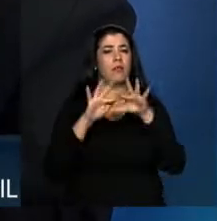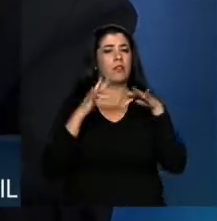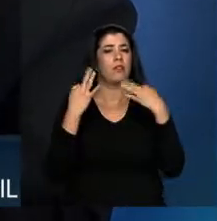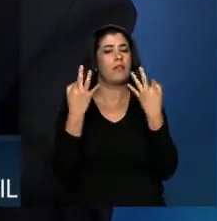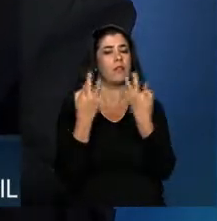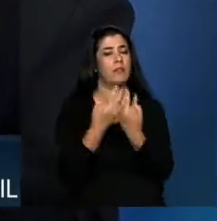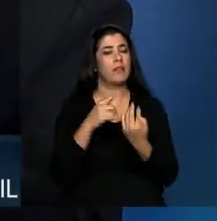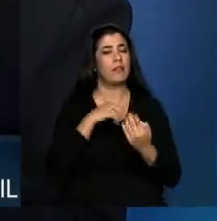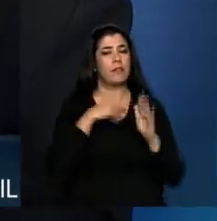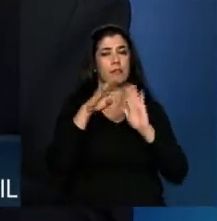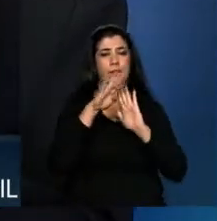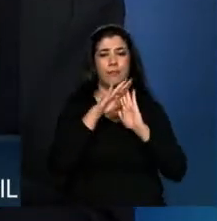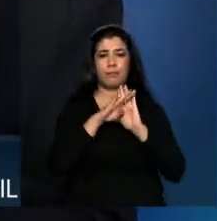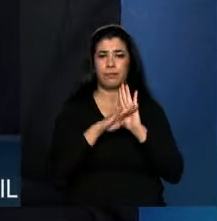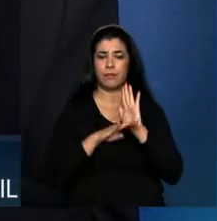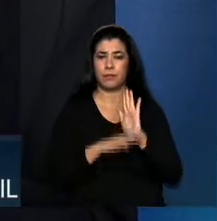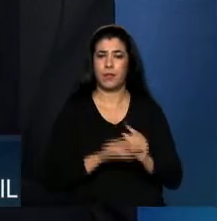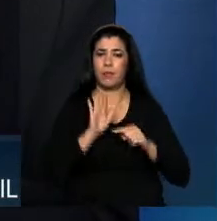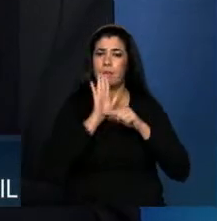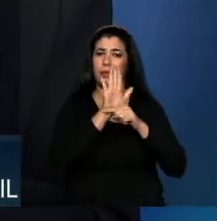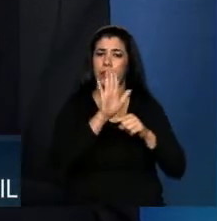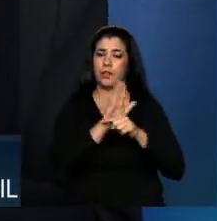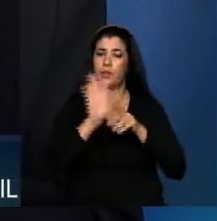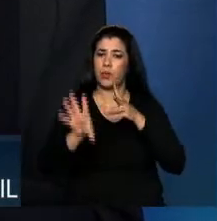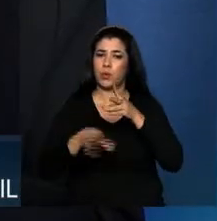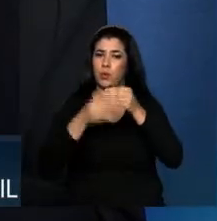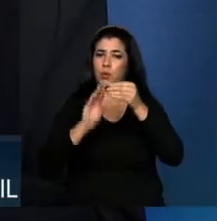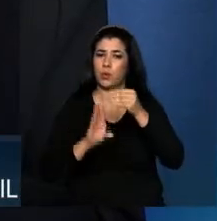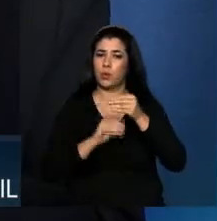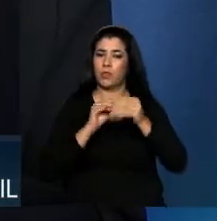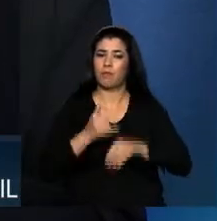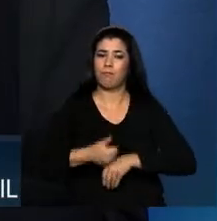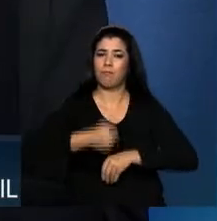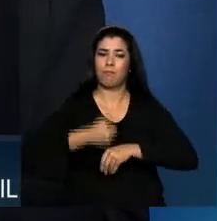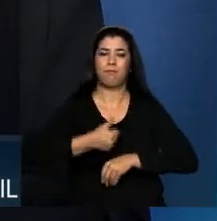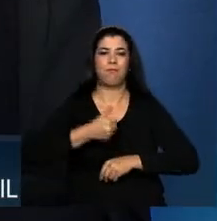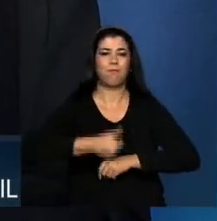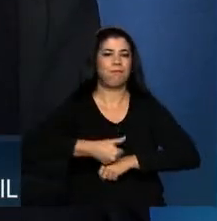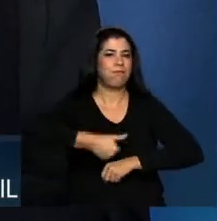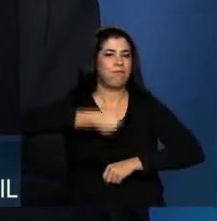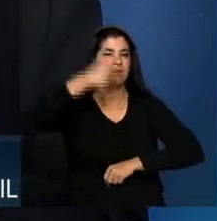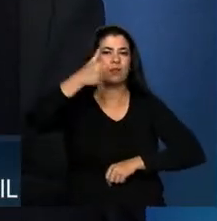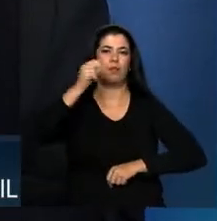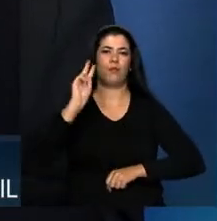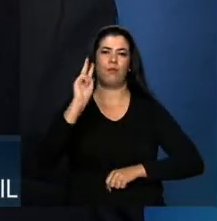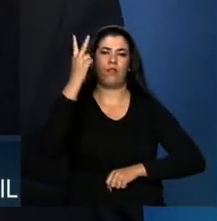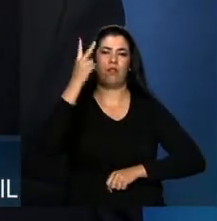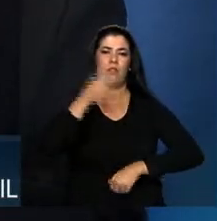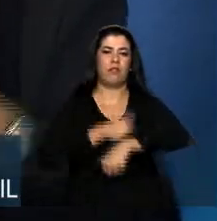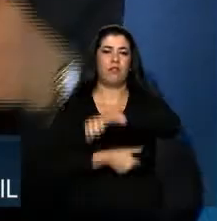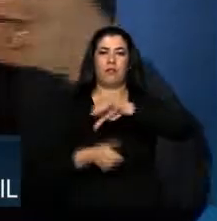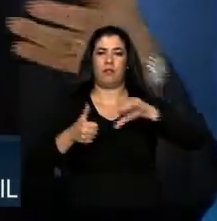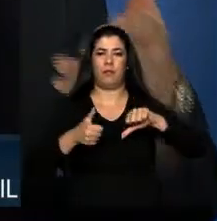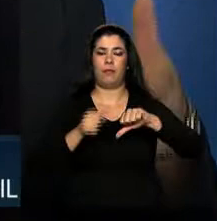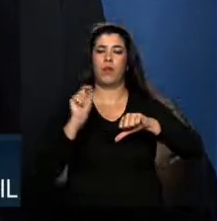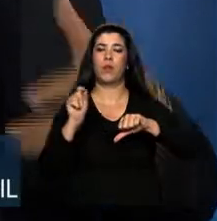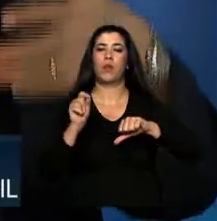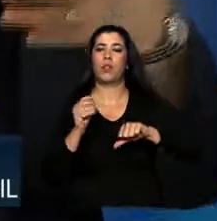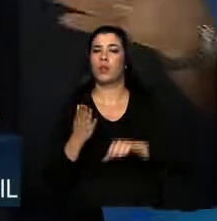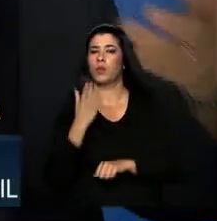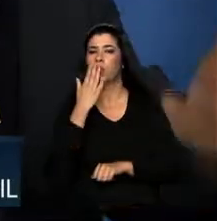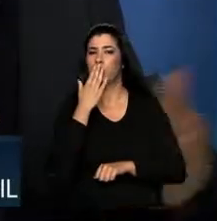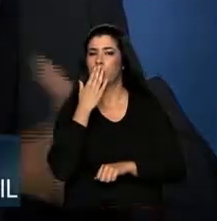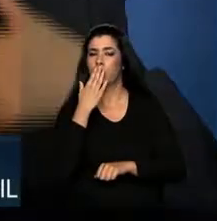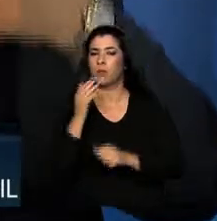ter programa de agregação de valor, de transformar essa produção nas